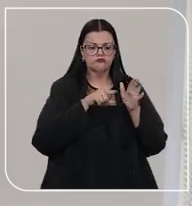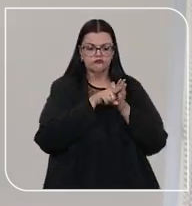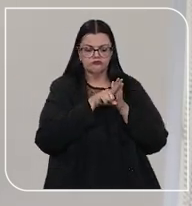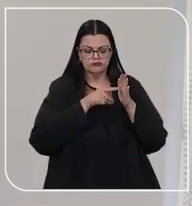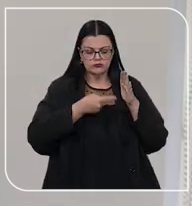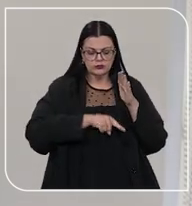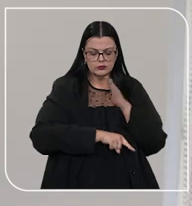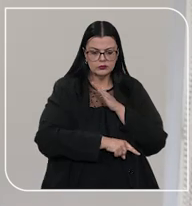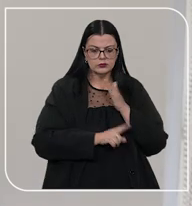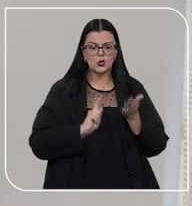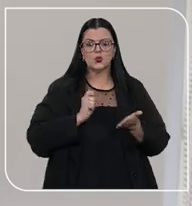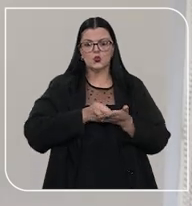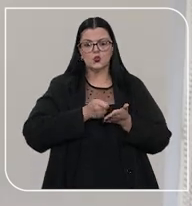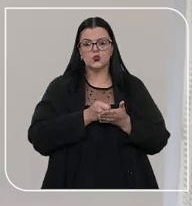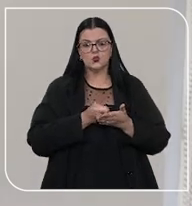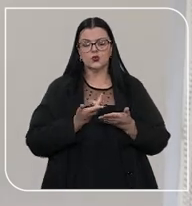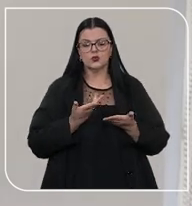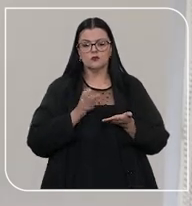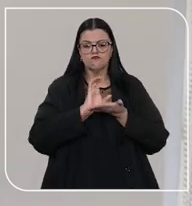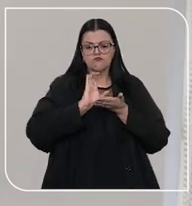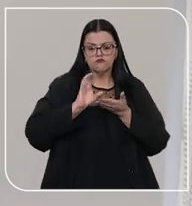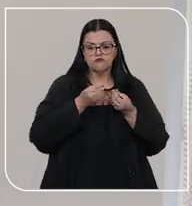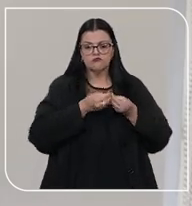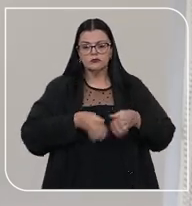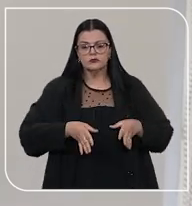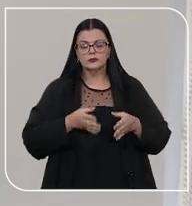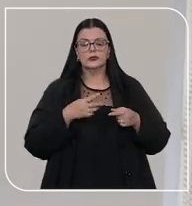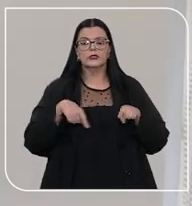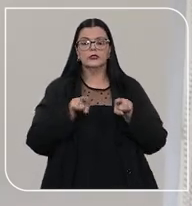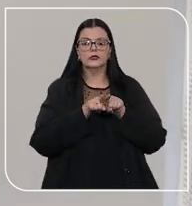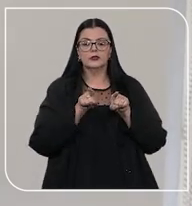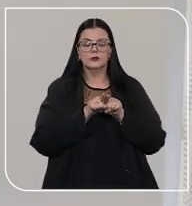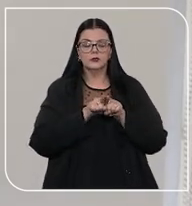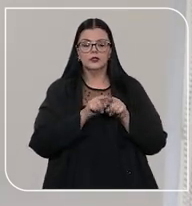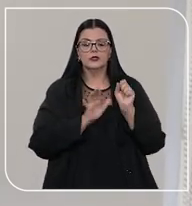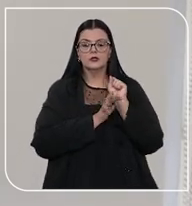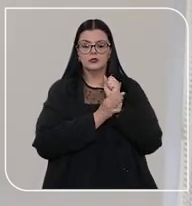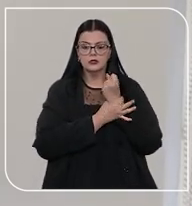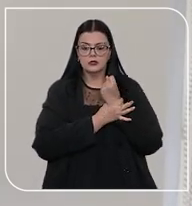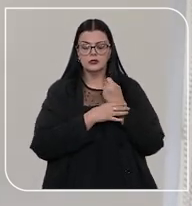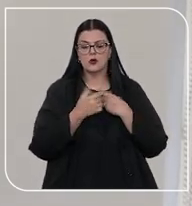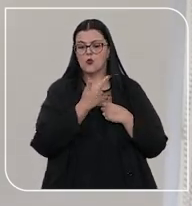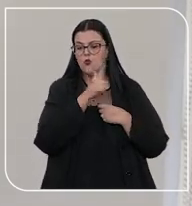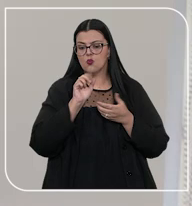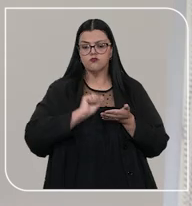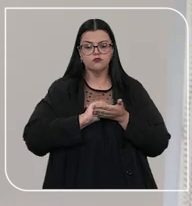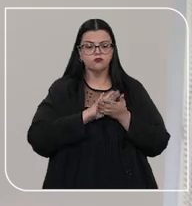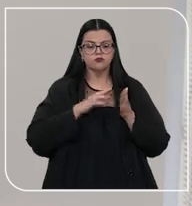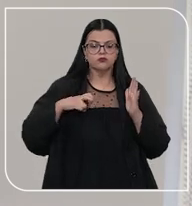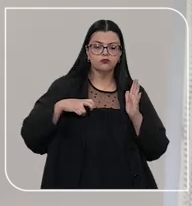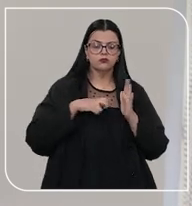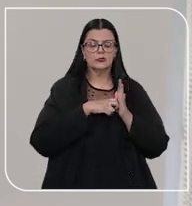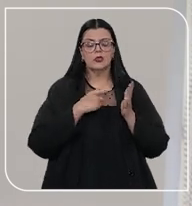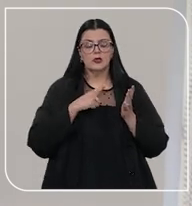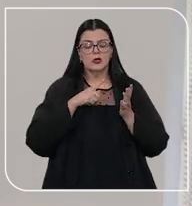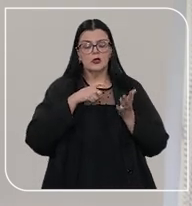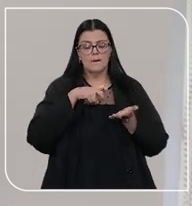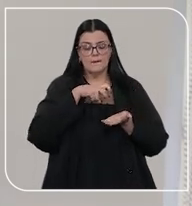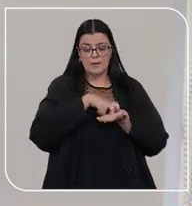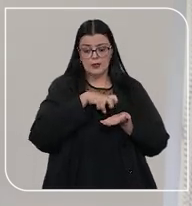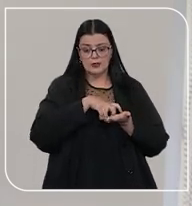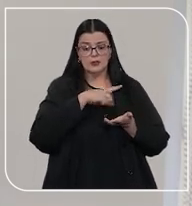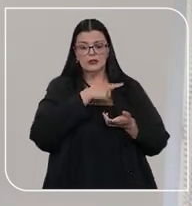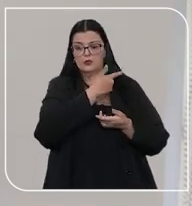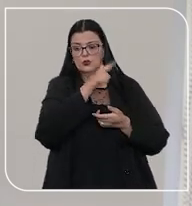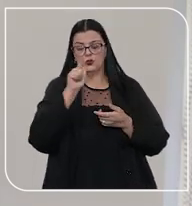apuração mais rigorosa dos danos ao erário e também acaba assegurando que eventuais sanções sejam